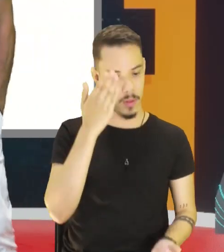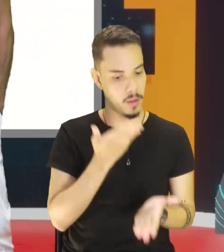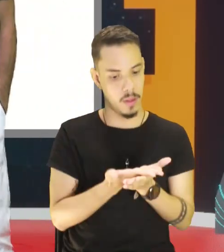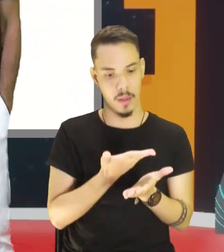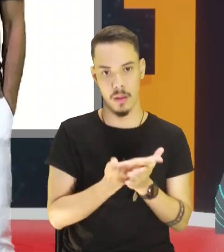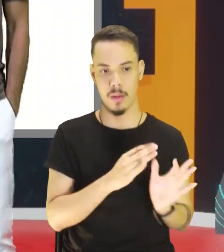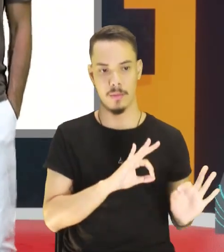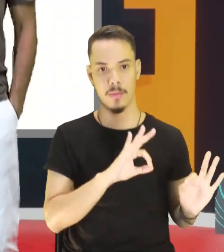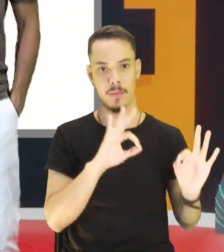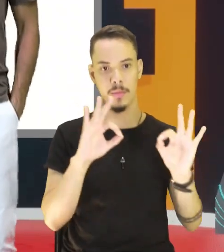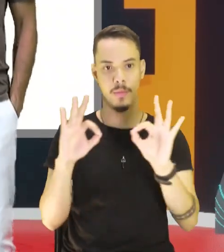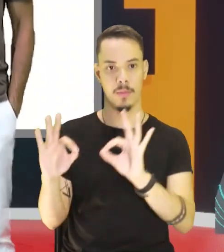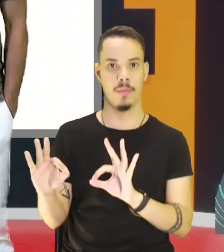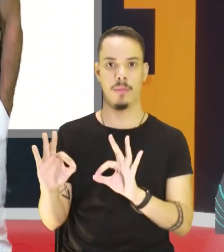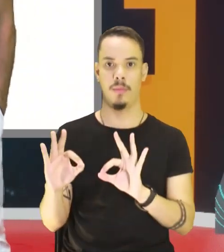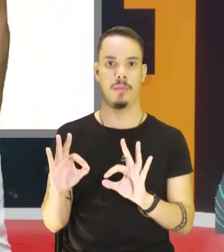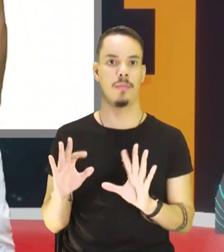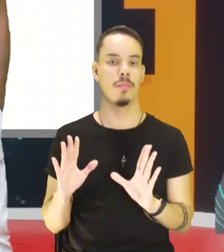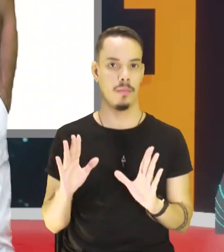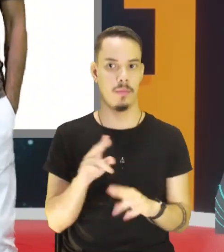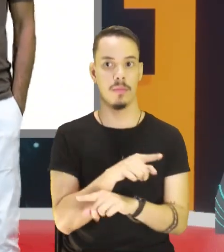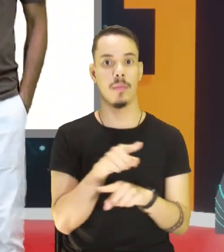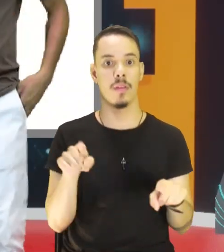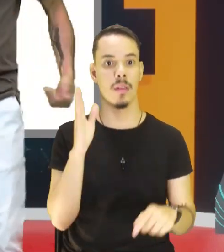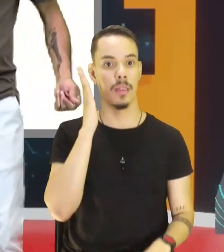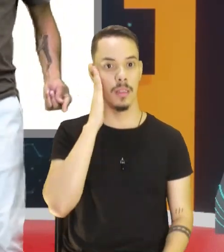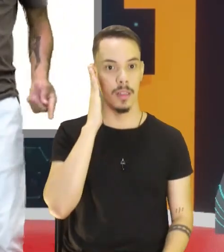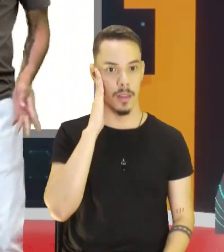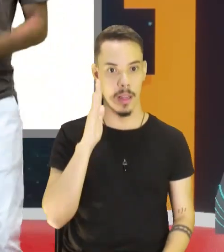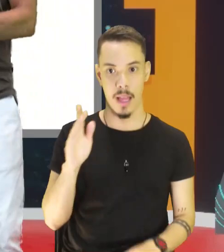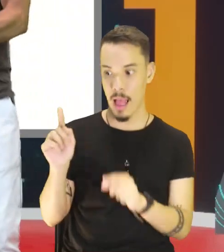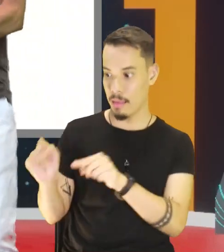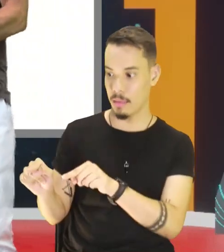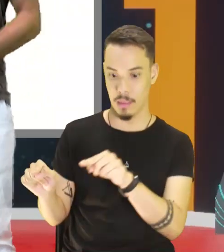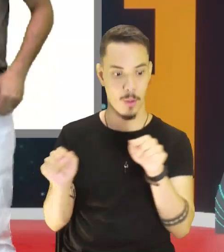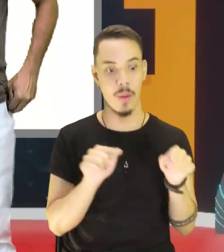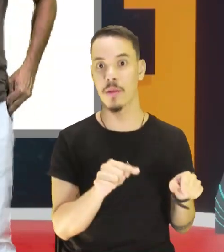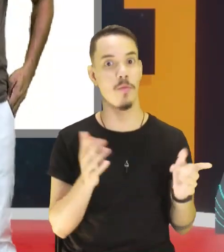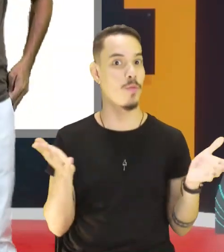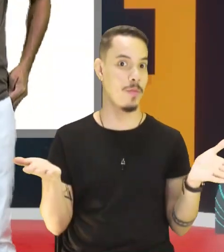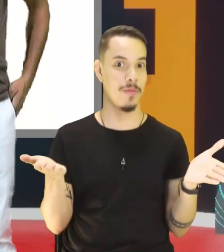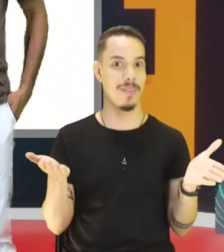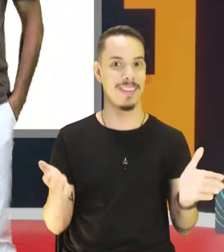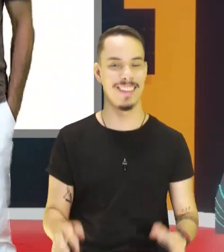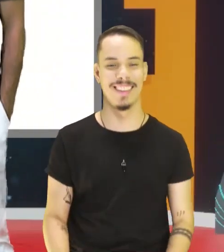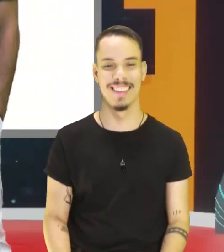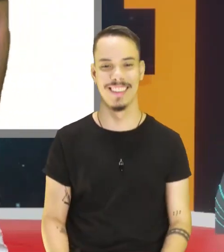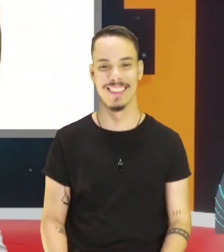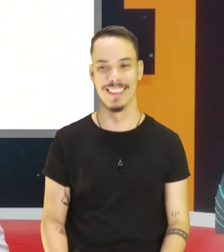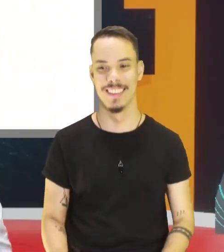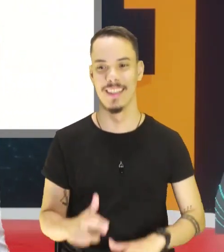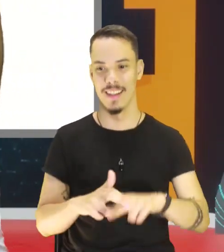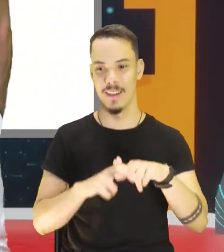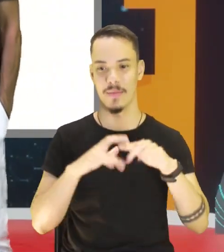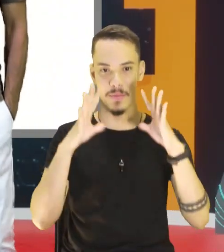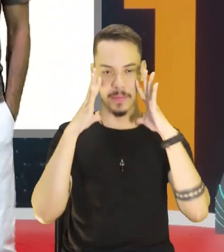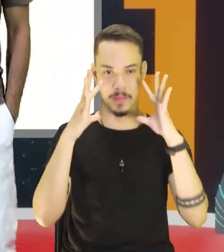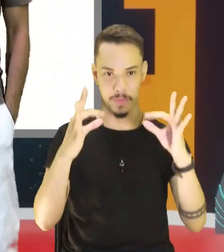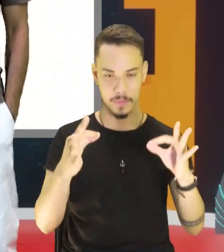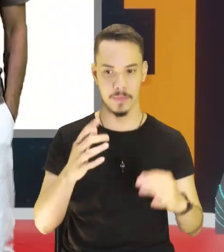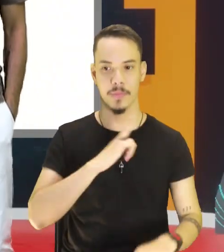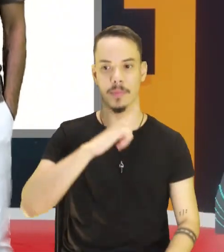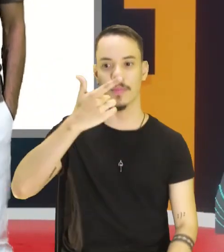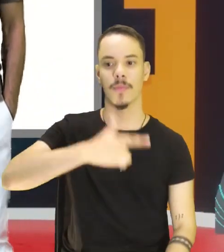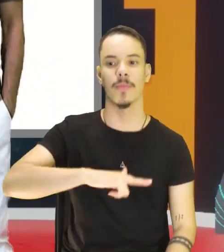tópico. Isso, o coração da aula é você saber se vai ser aqui ou aqui. Entendeu? Então fica atento. Mas tem